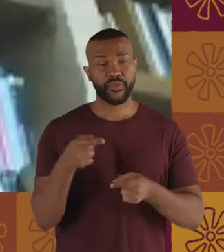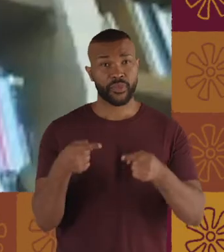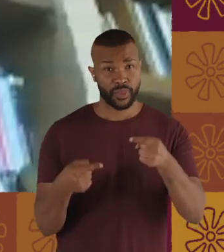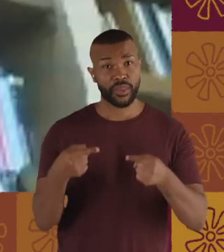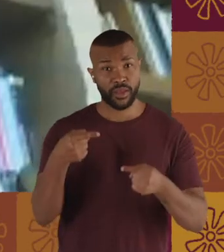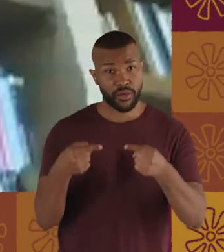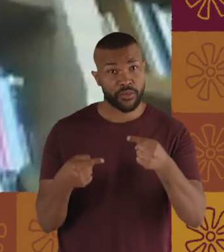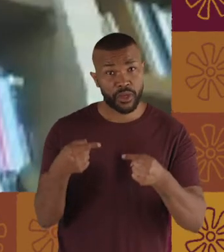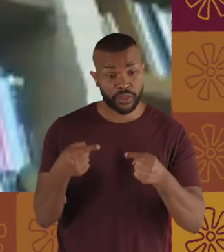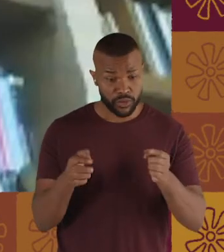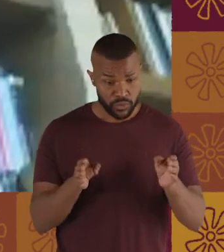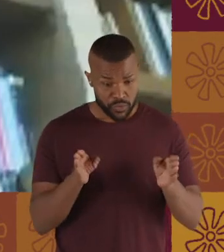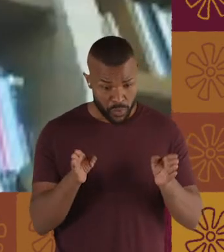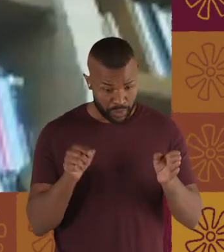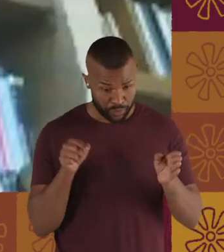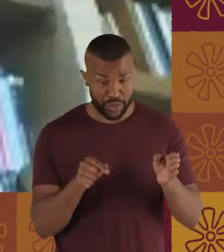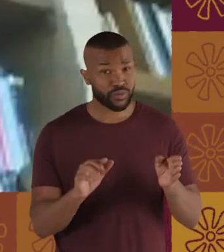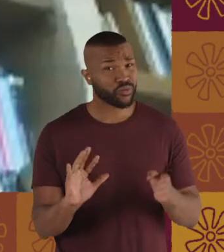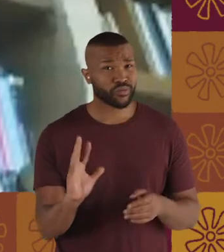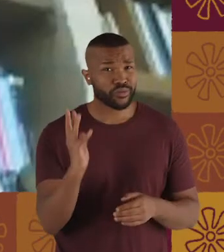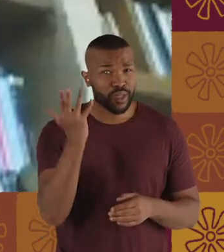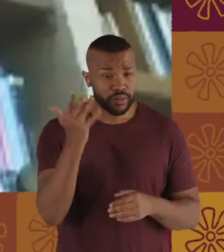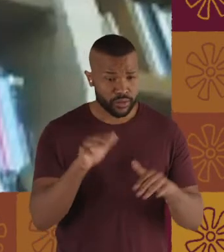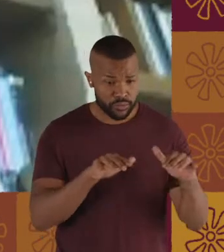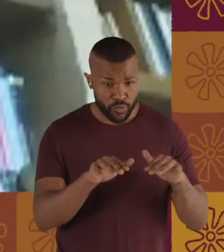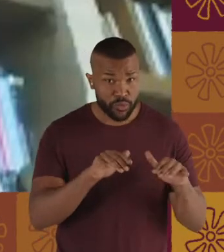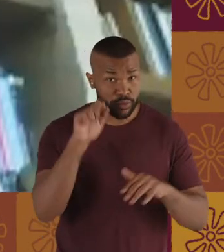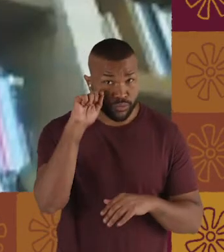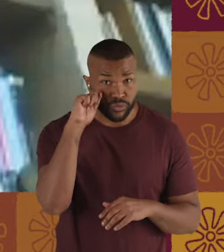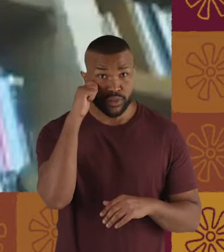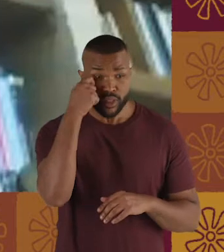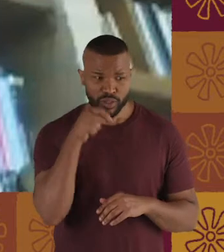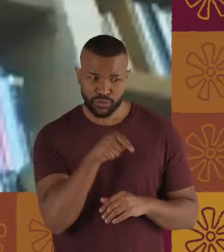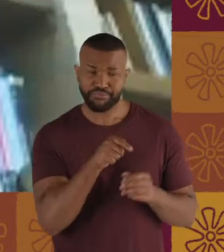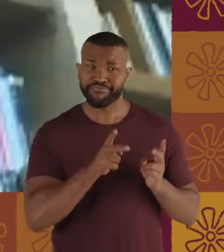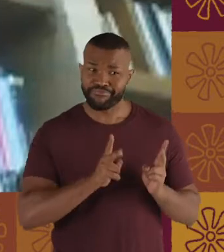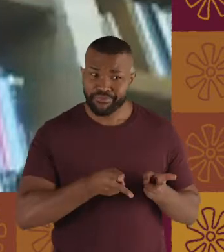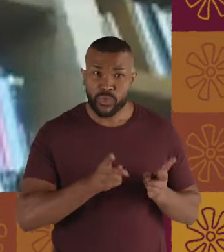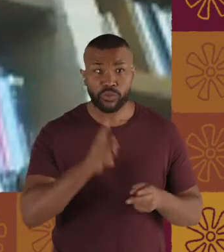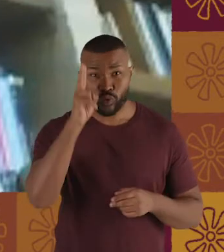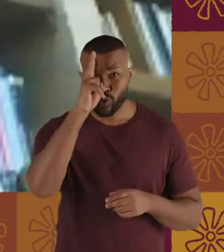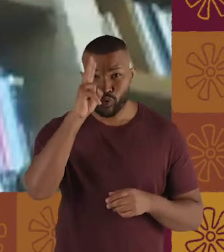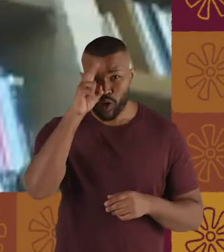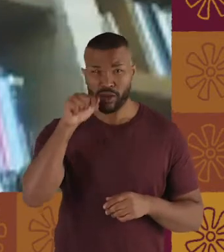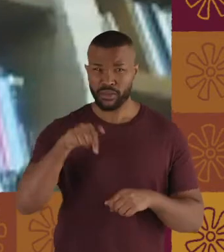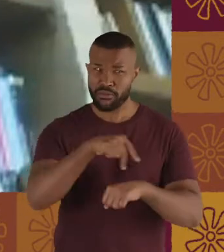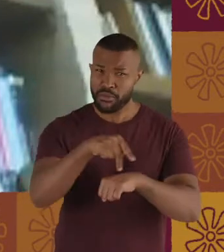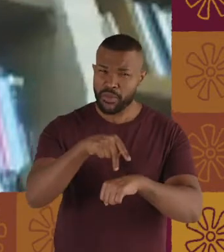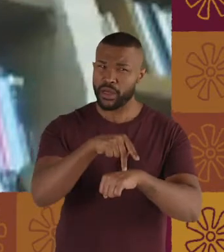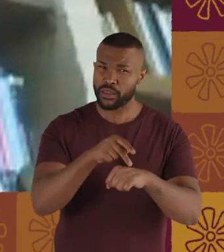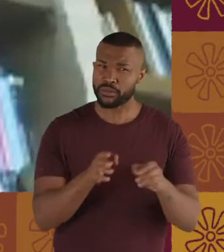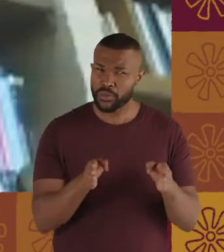O debate, no momento, ele se faz com o movimento negro, que sempre na história desse